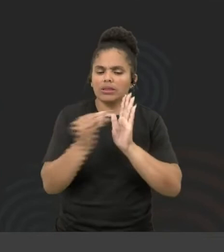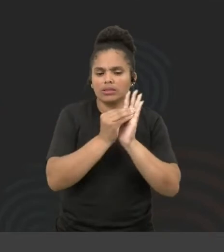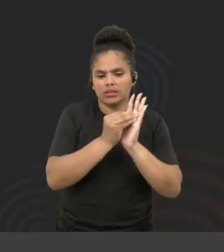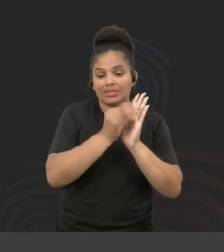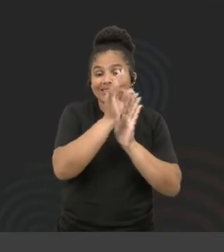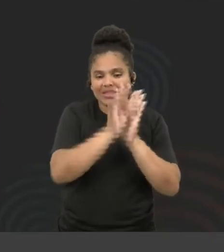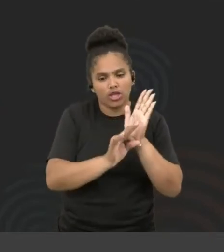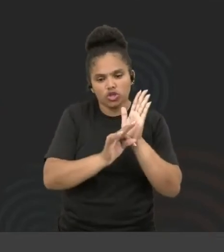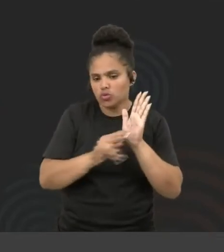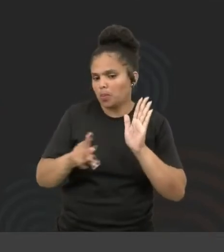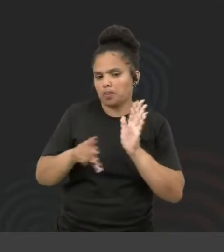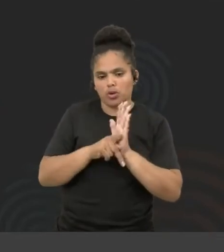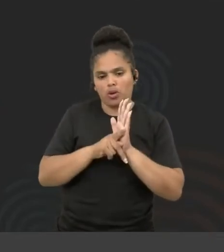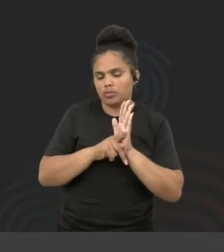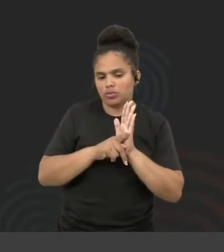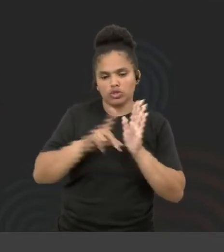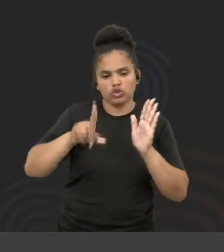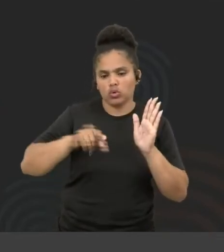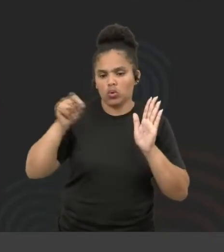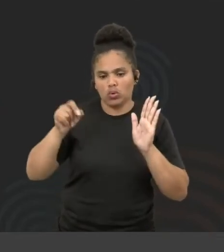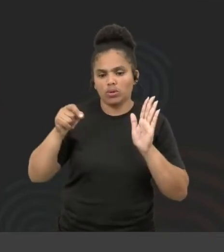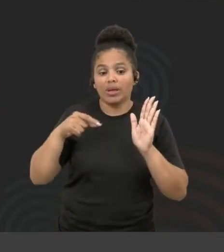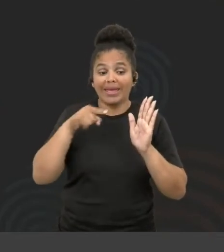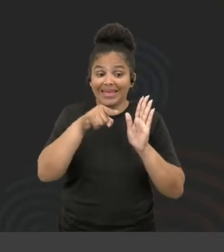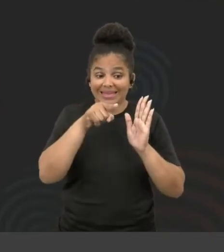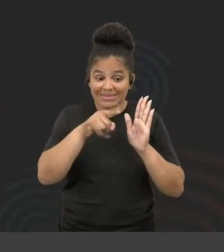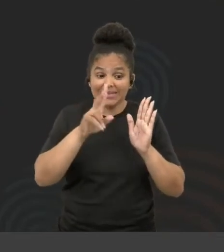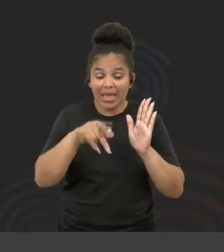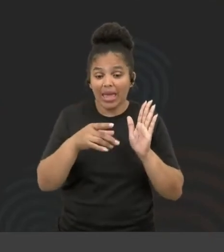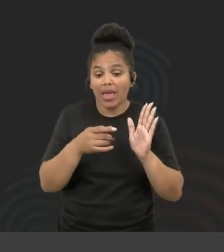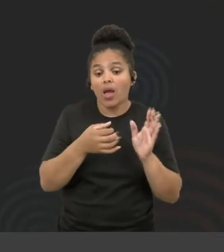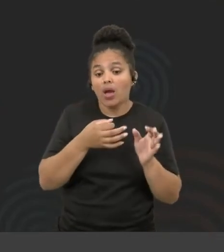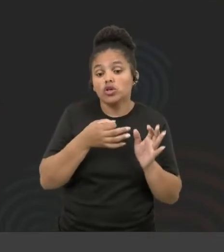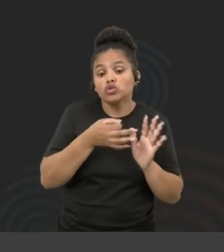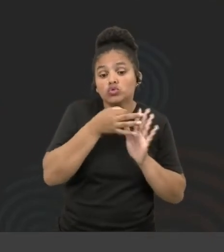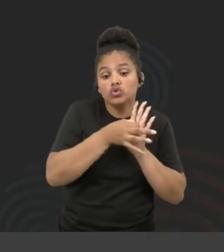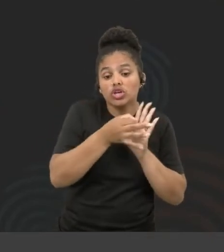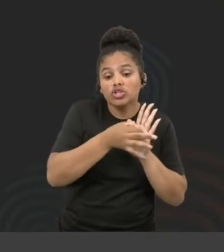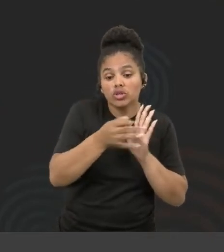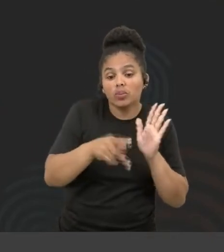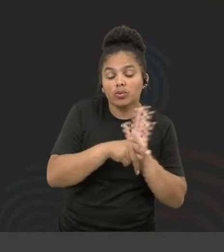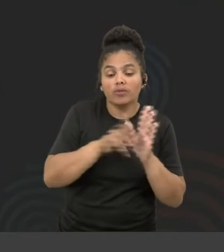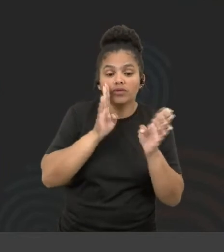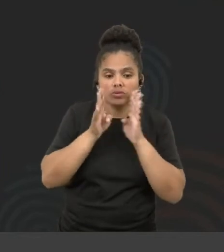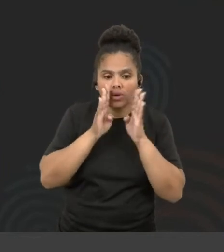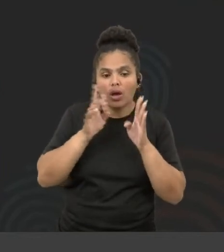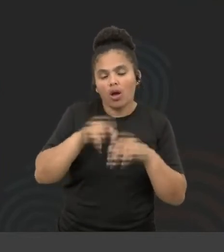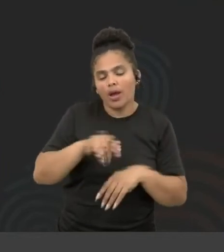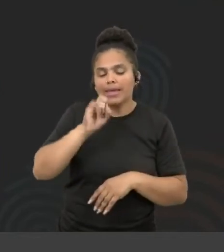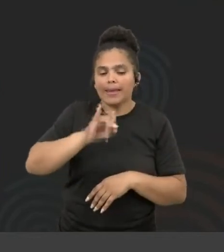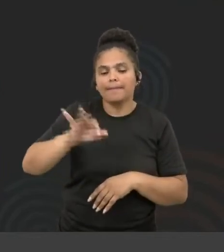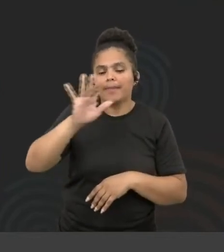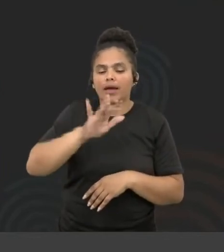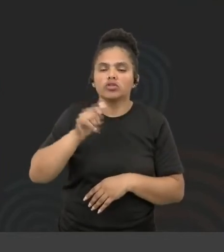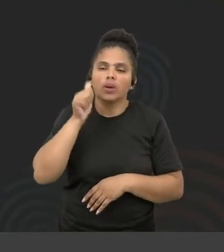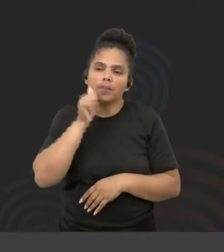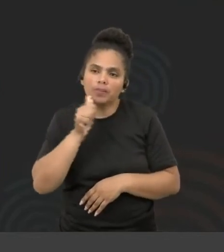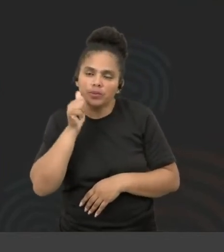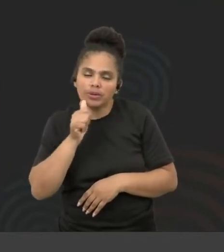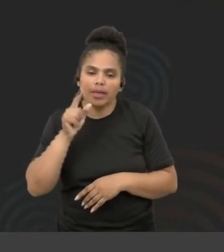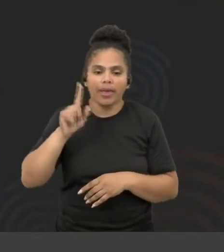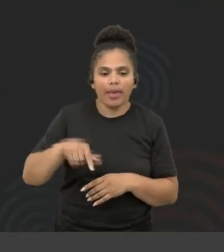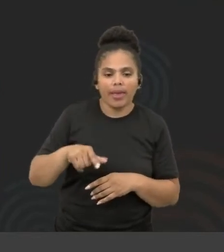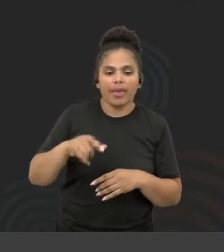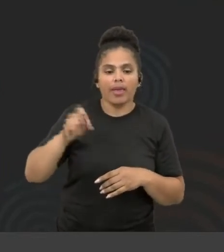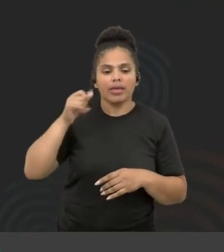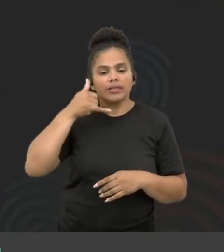que o texto alternativo que o Facebook sugeriu pode ser uma mulher, imagem de uma pessoa e um telefone. E, na verdade, o que